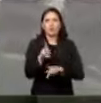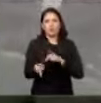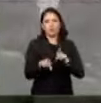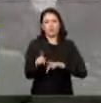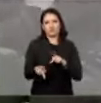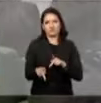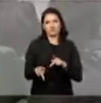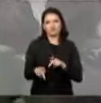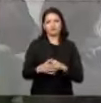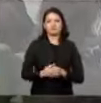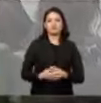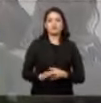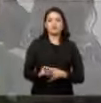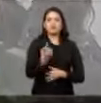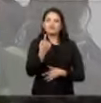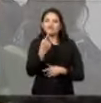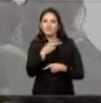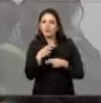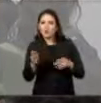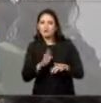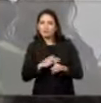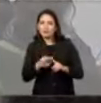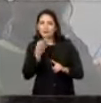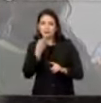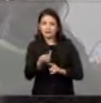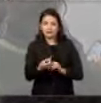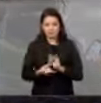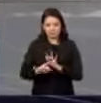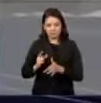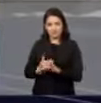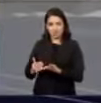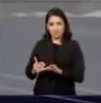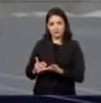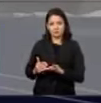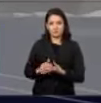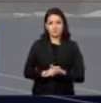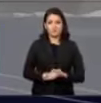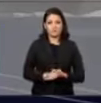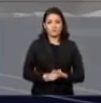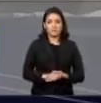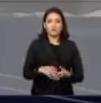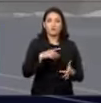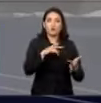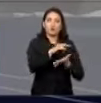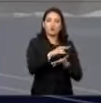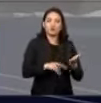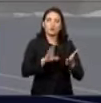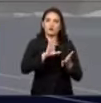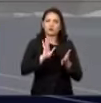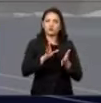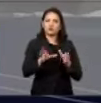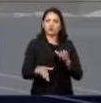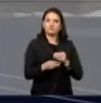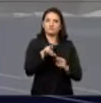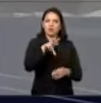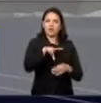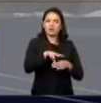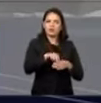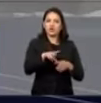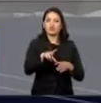palavra antes de dar início aos trabalhos dessa audiência pública. Afirmou-se em documentos já anexados aos autos que não se teve mudança